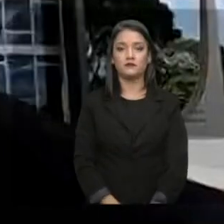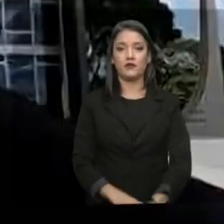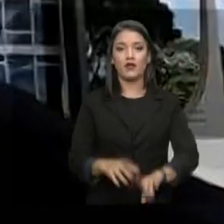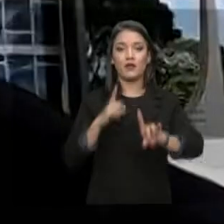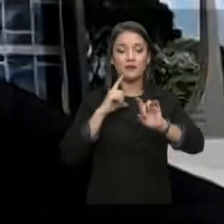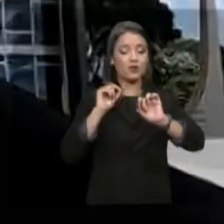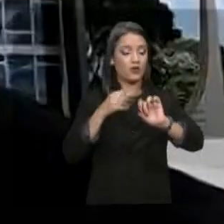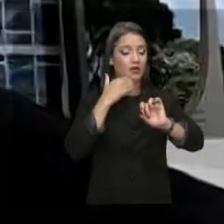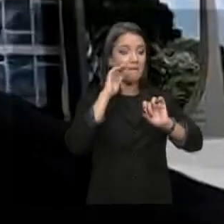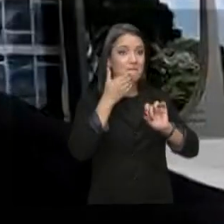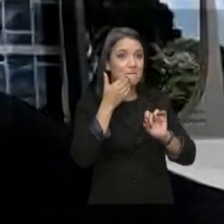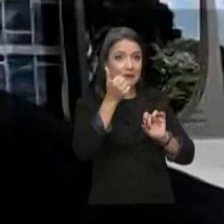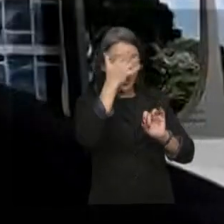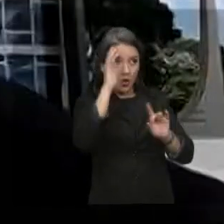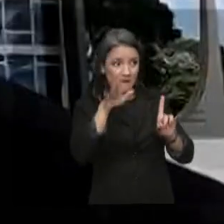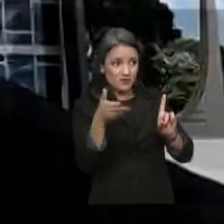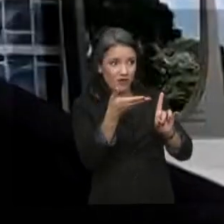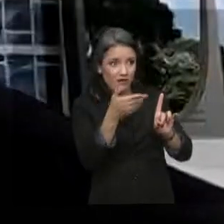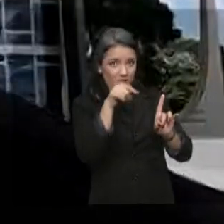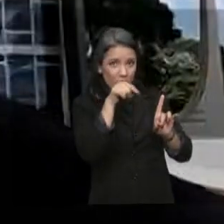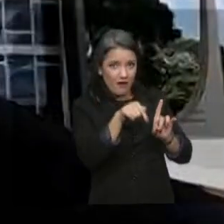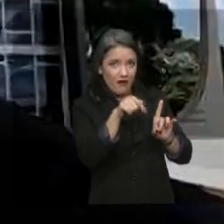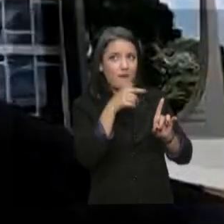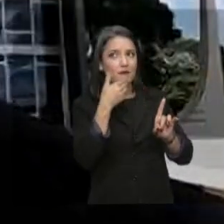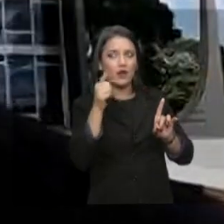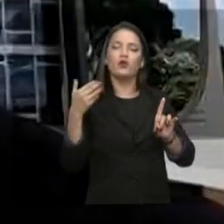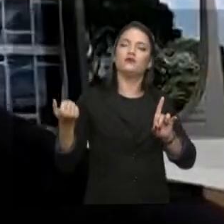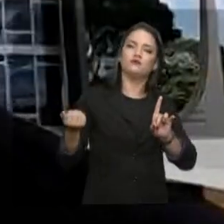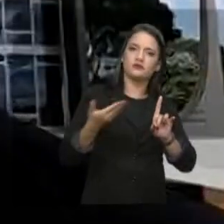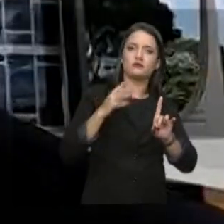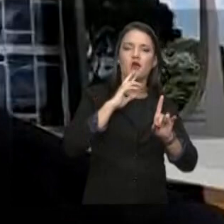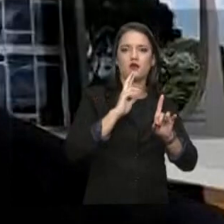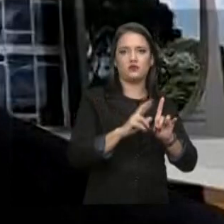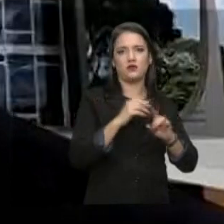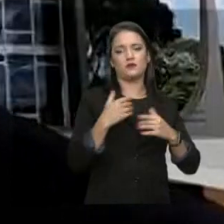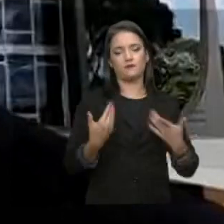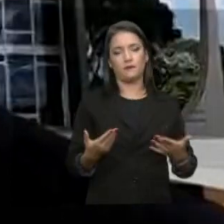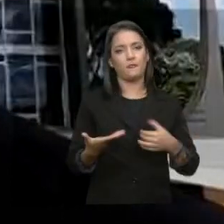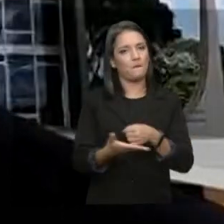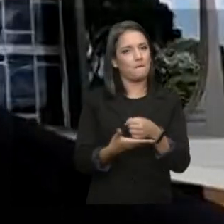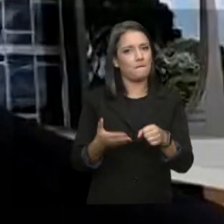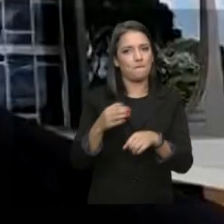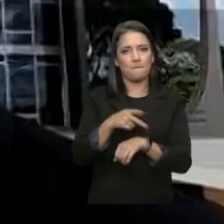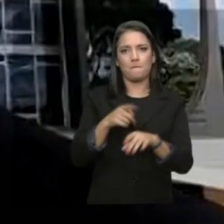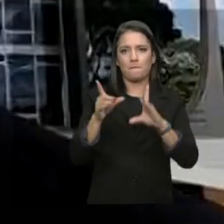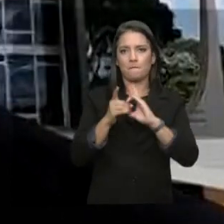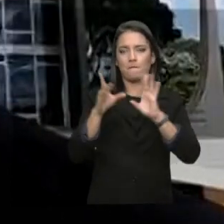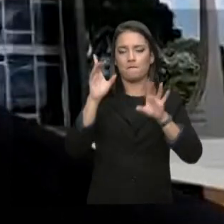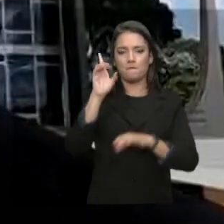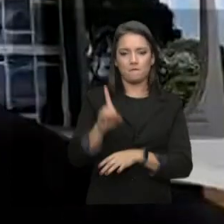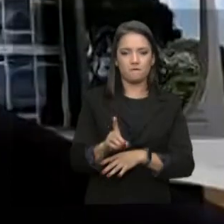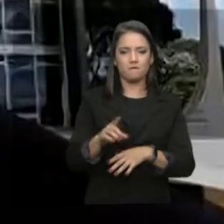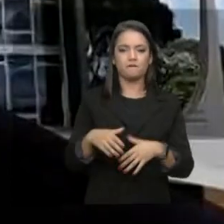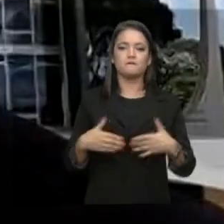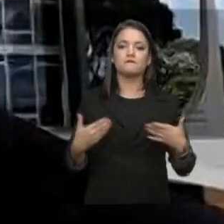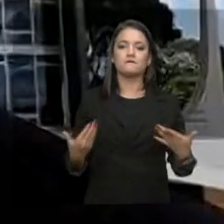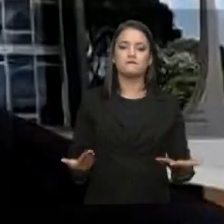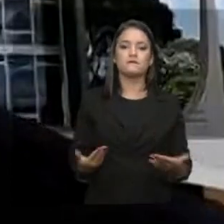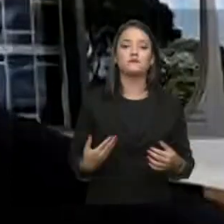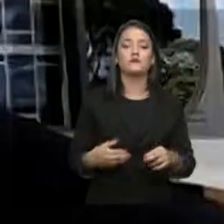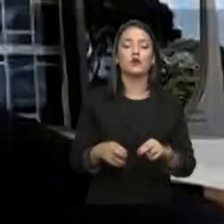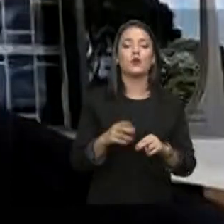interpretação mais favorável ao réu, princípio fundamental em um Estado democrático de direito. Com efeito, princípio indúbio pro